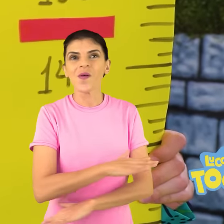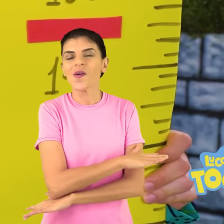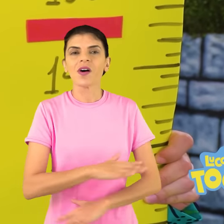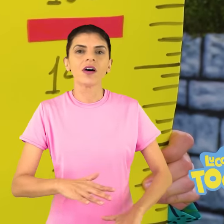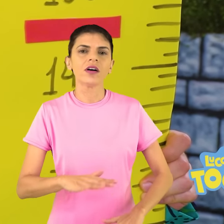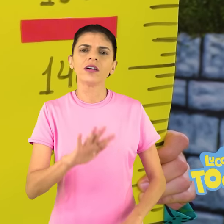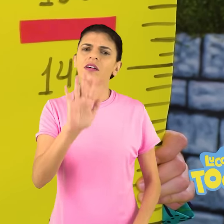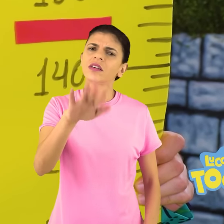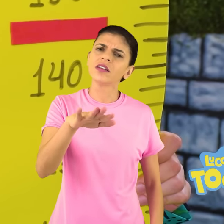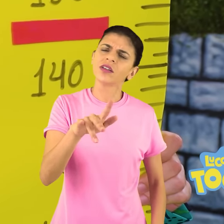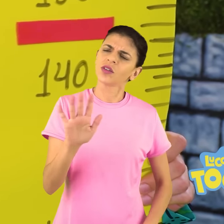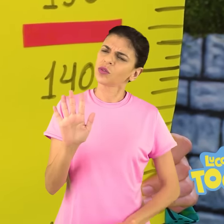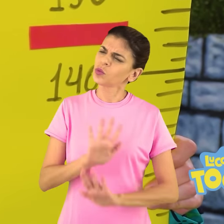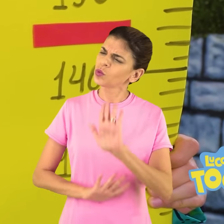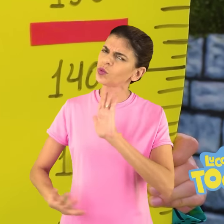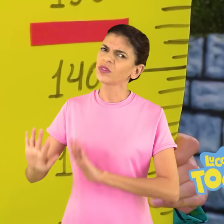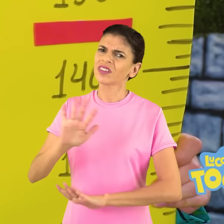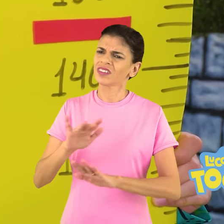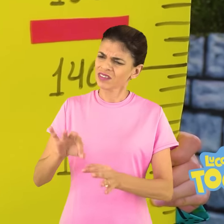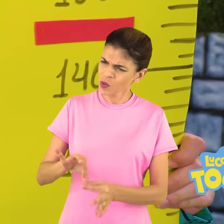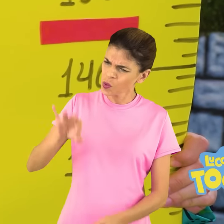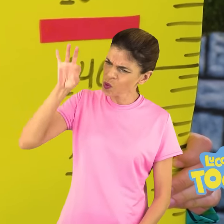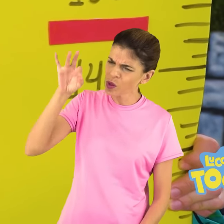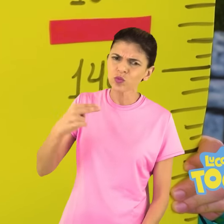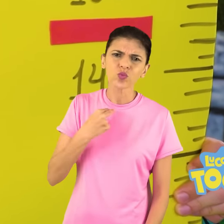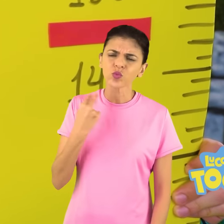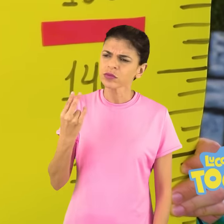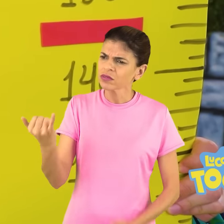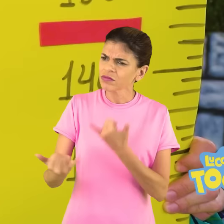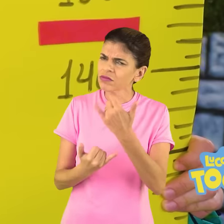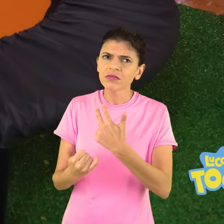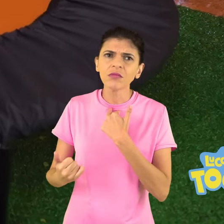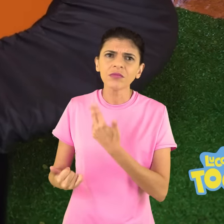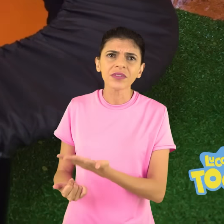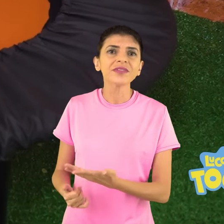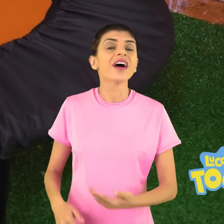Ei, menino, cuidado! Você é muito grande pra brincar nesse trampolim!